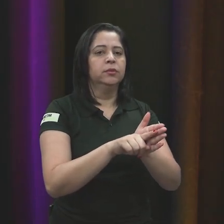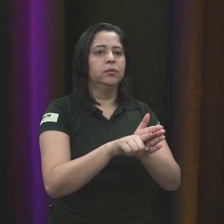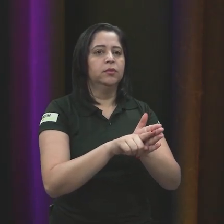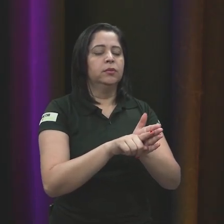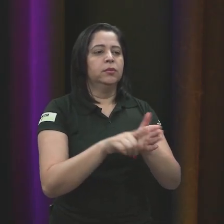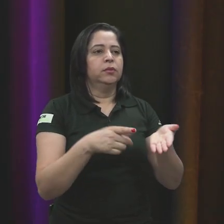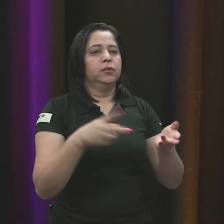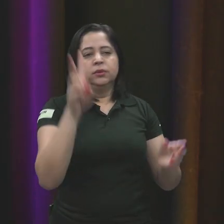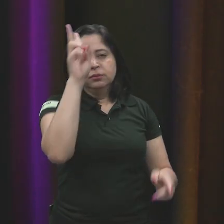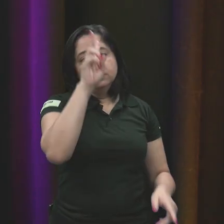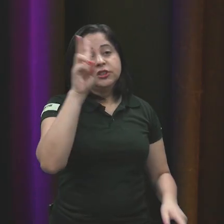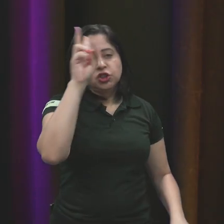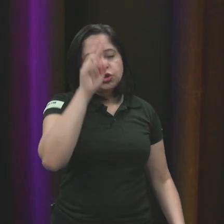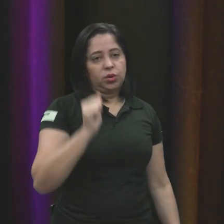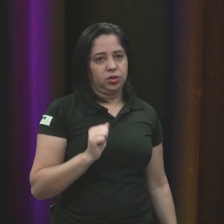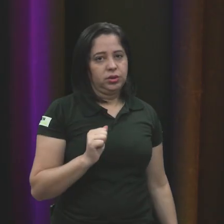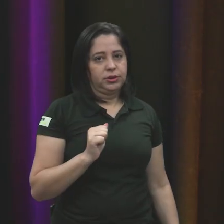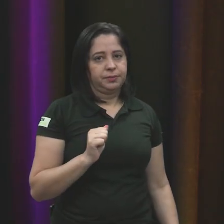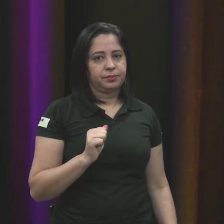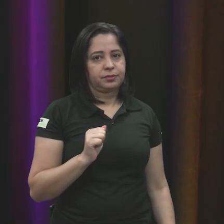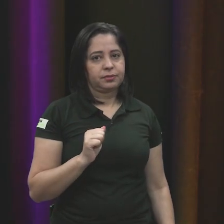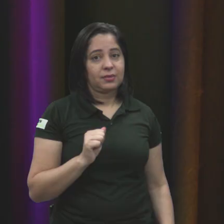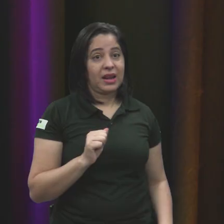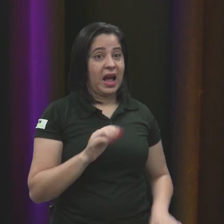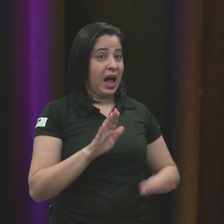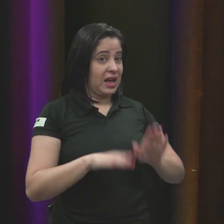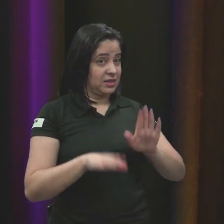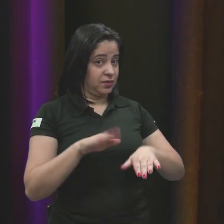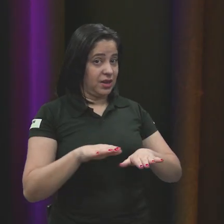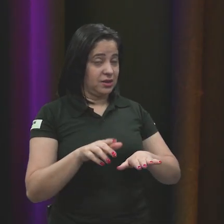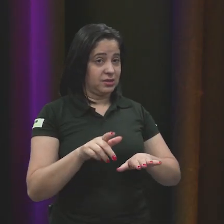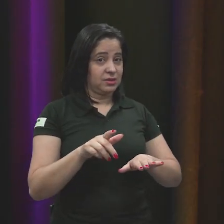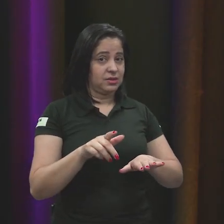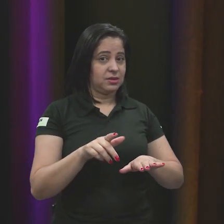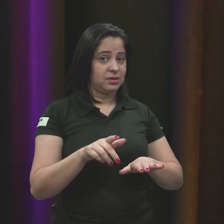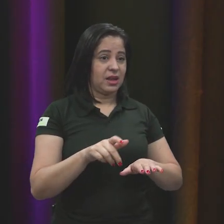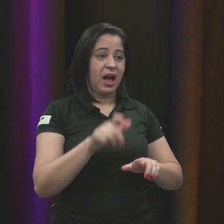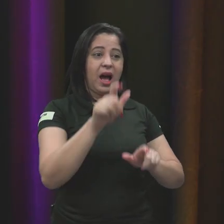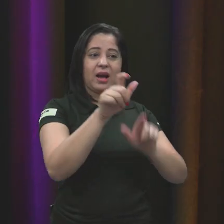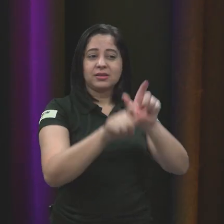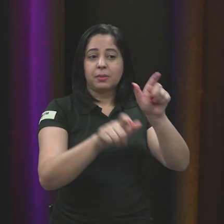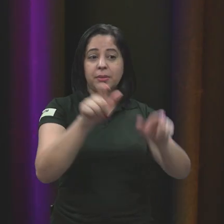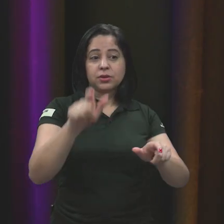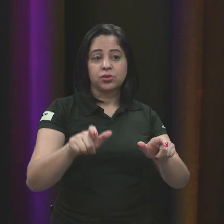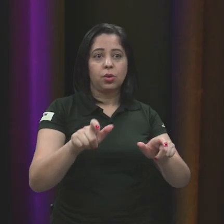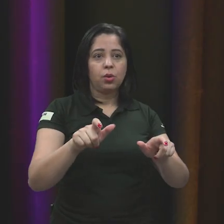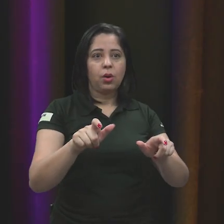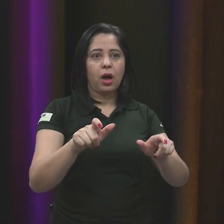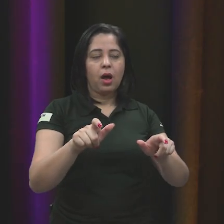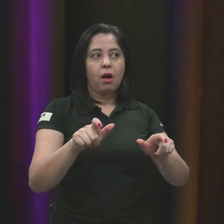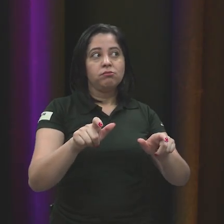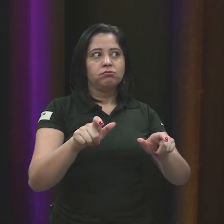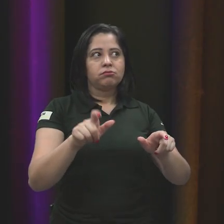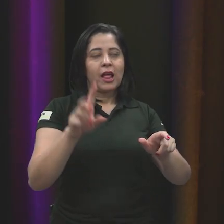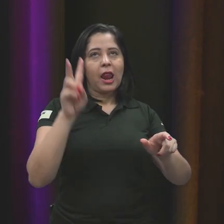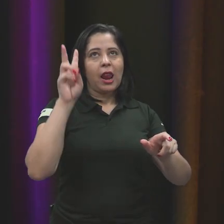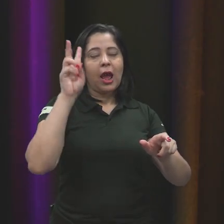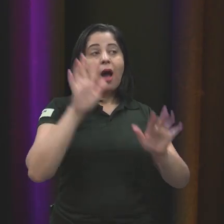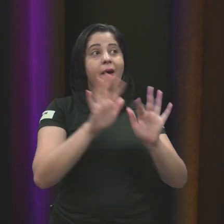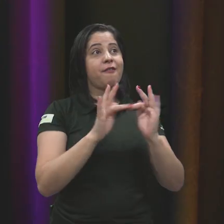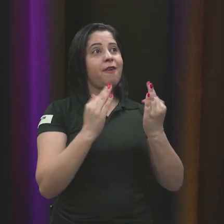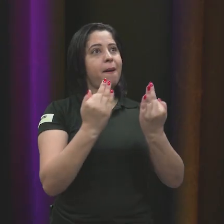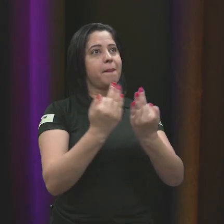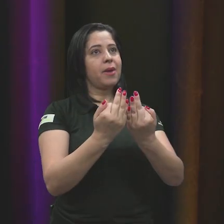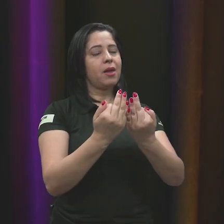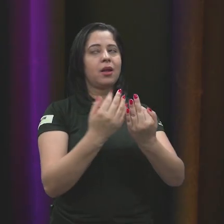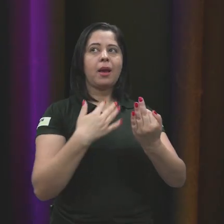né, porque tem muitas pessoas que acabam perdendo a própria história, né? A história dos avós, histórias de pessoas da